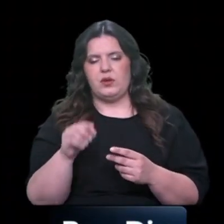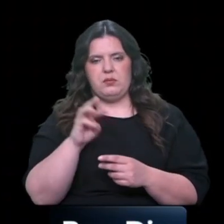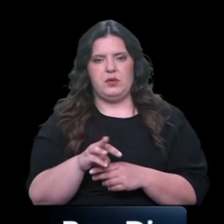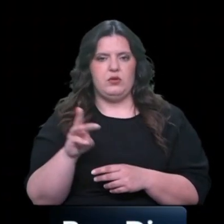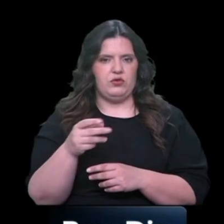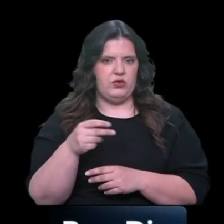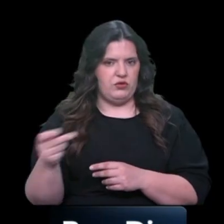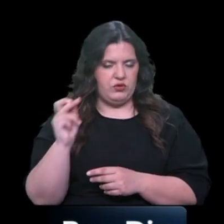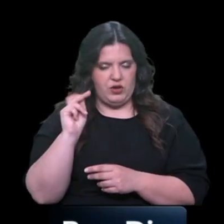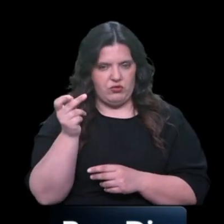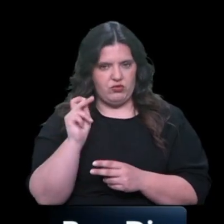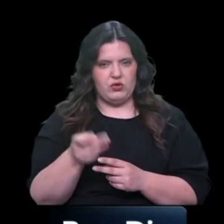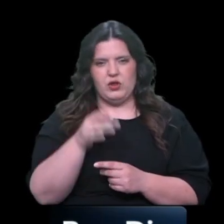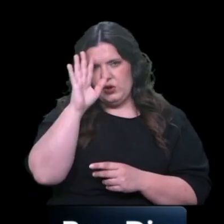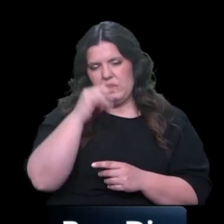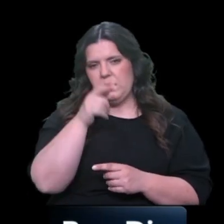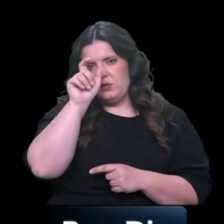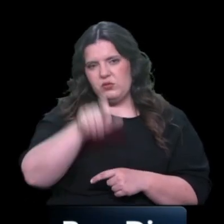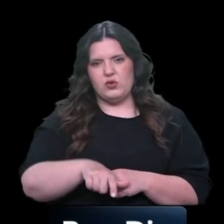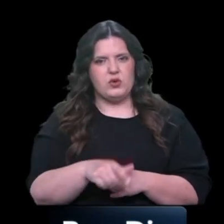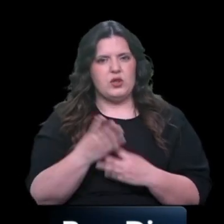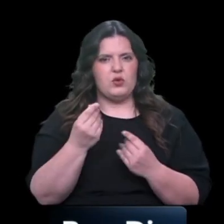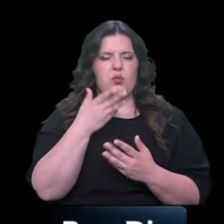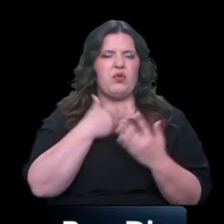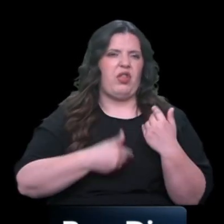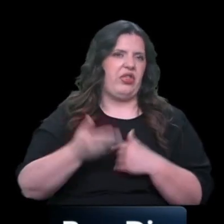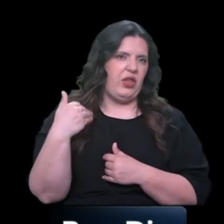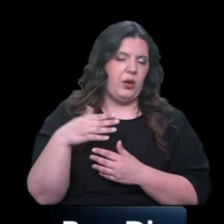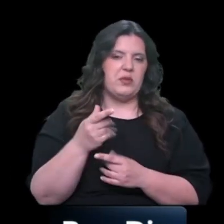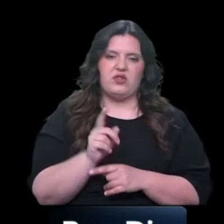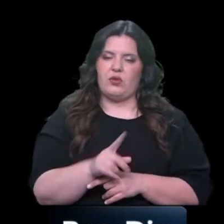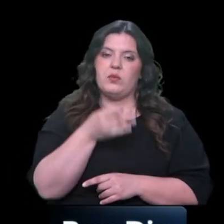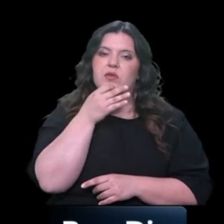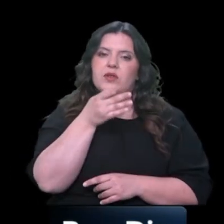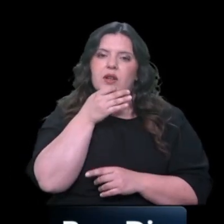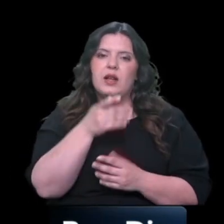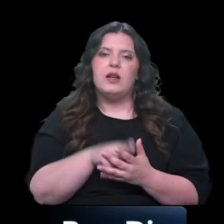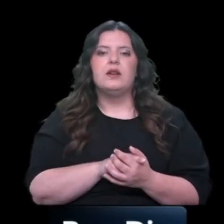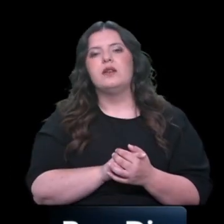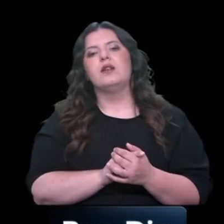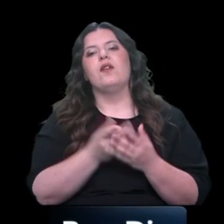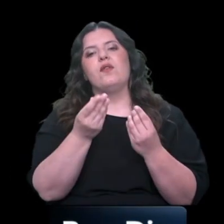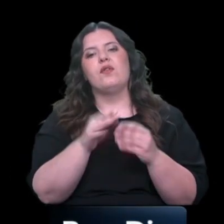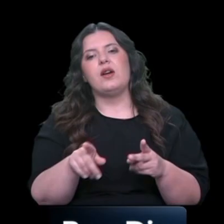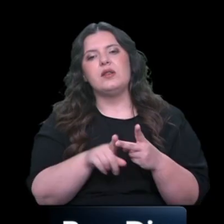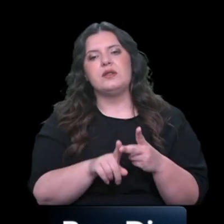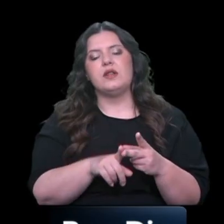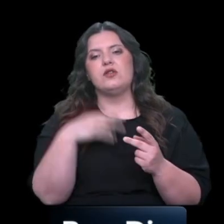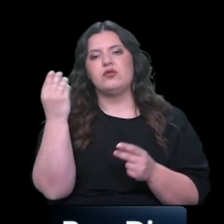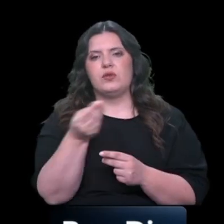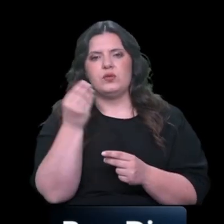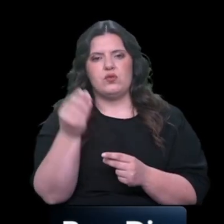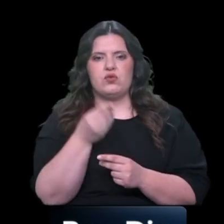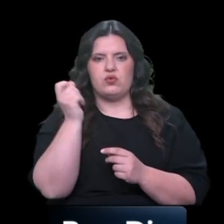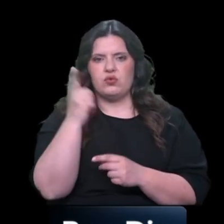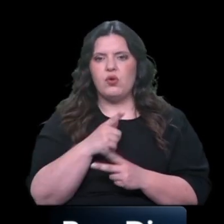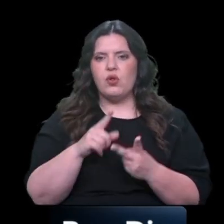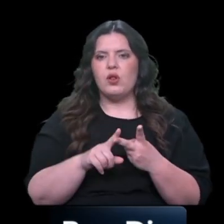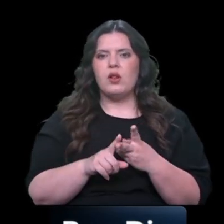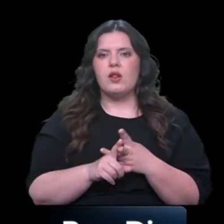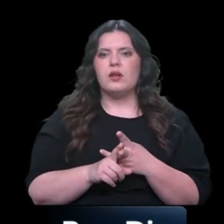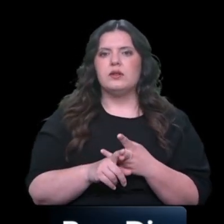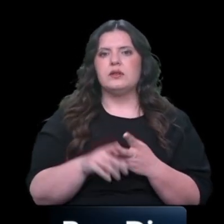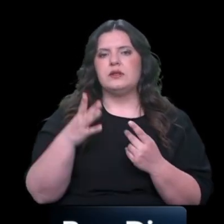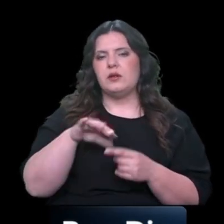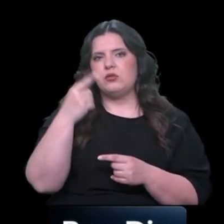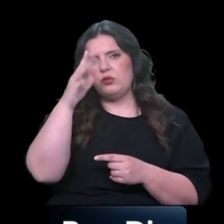de anos. Eu sei que para a escala humana isto é tudo muito velho, mas não, estamos a falar de infância e adolescência do Sol. Para termos uma pequena